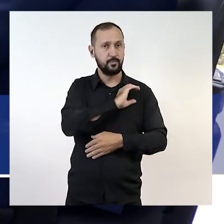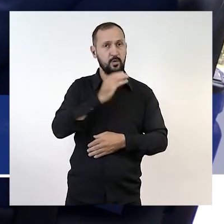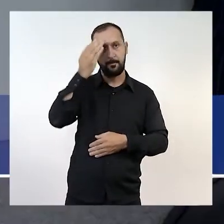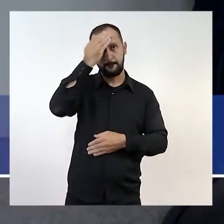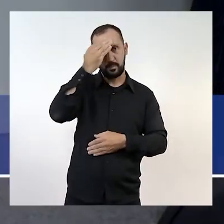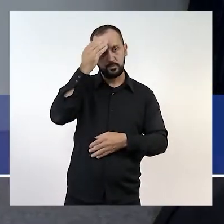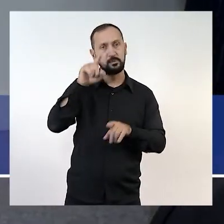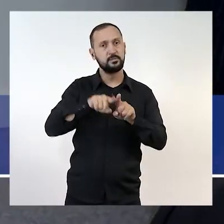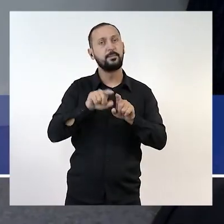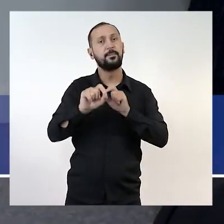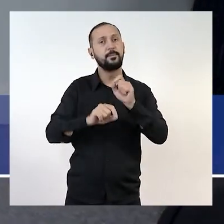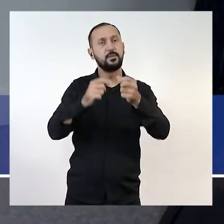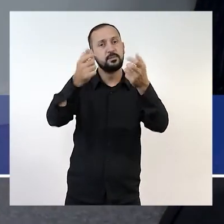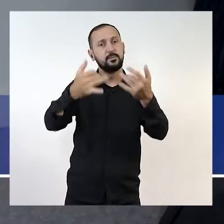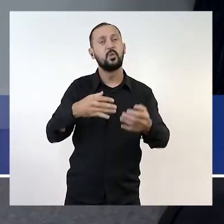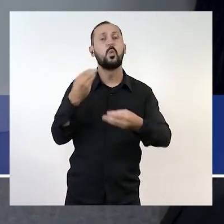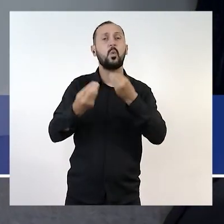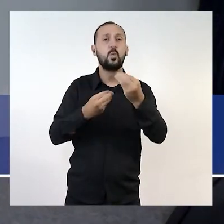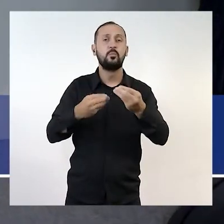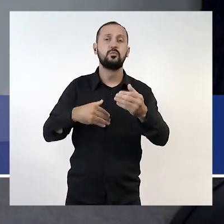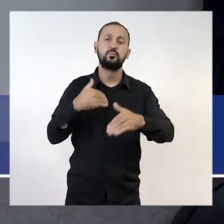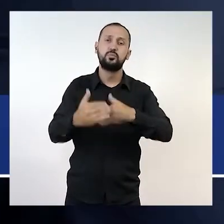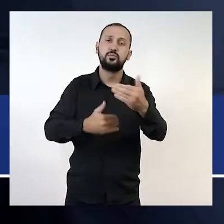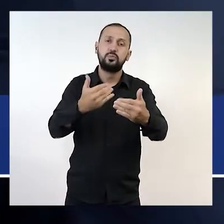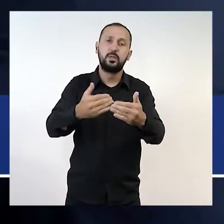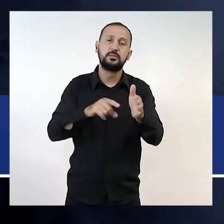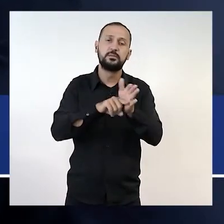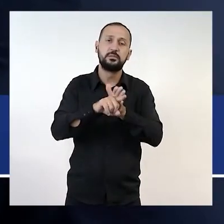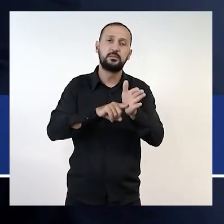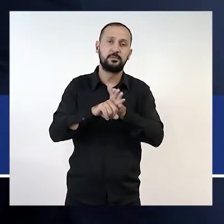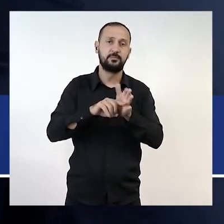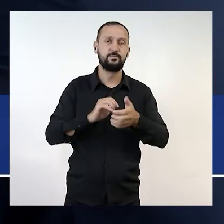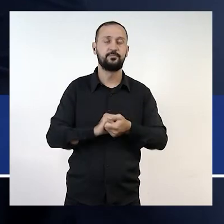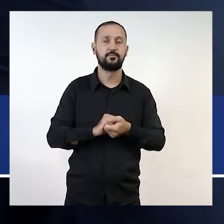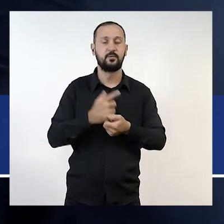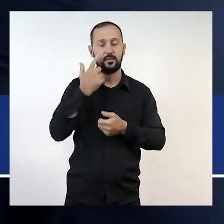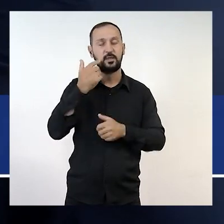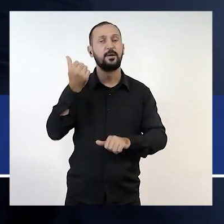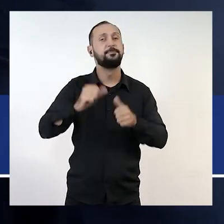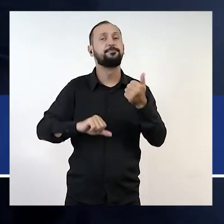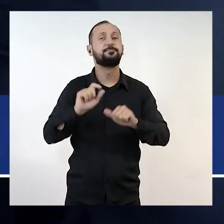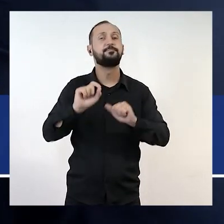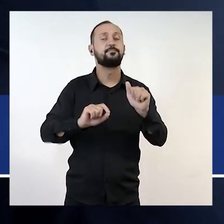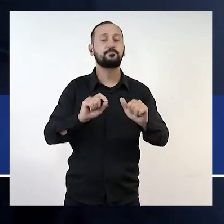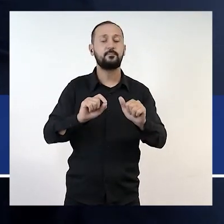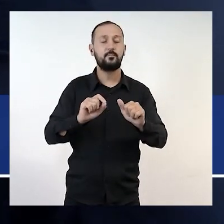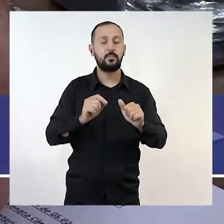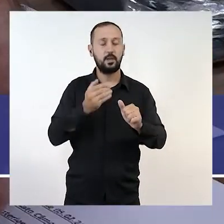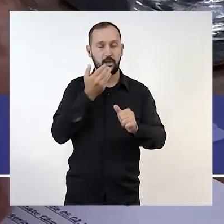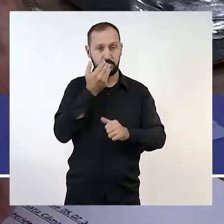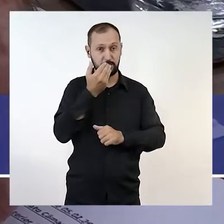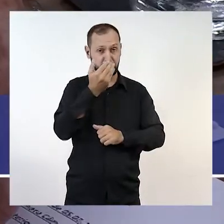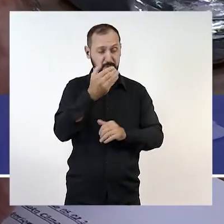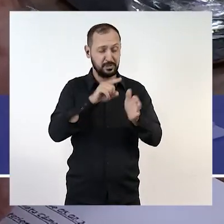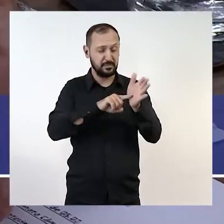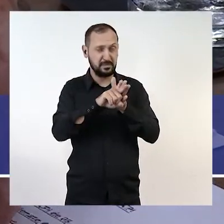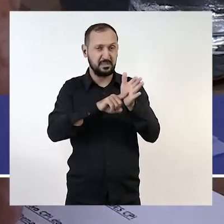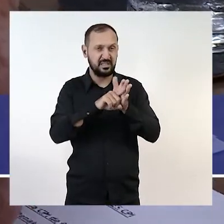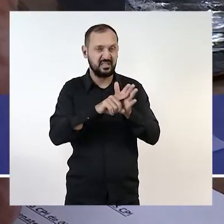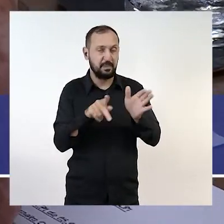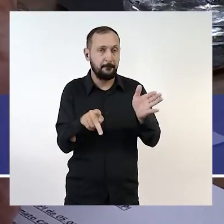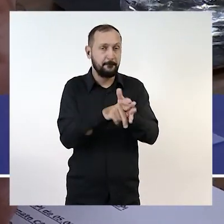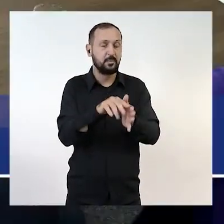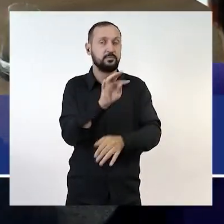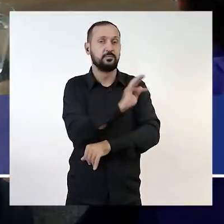capitão Contari Barbosinha, também falaram sobre o desenvolvimento das investigações. Eles avaliam que as perícias técnicas